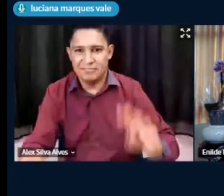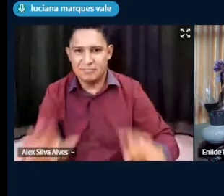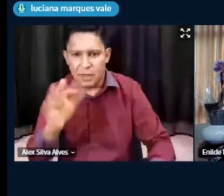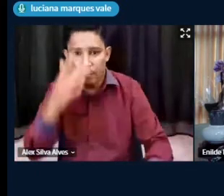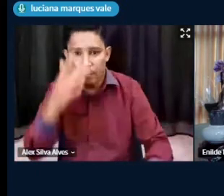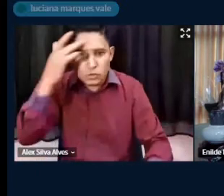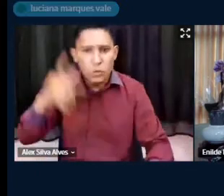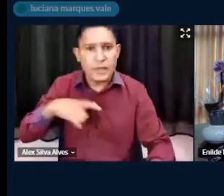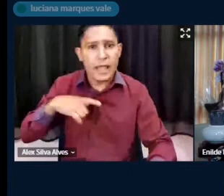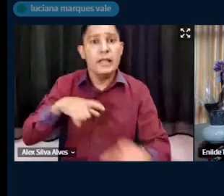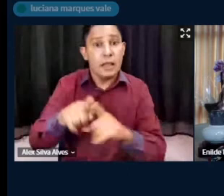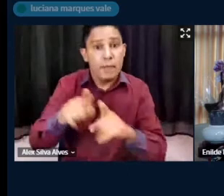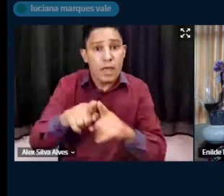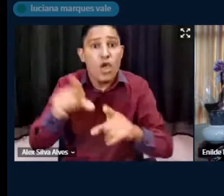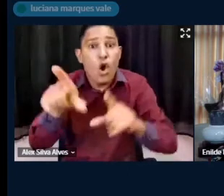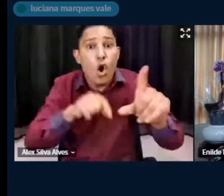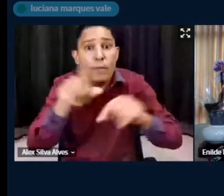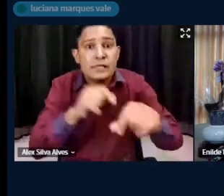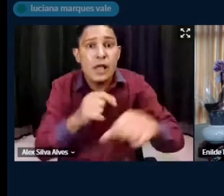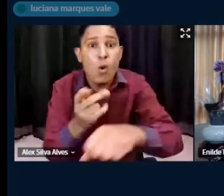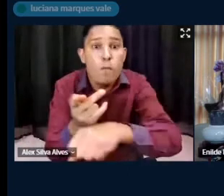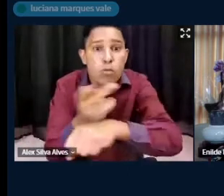interesse.